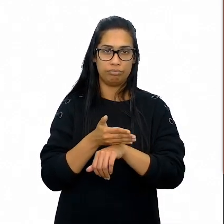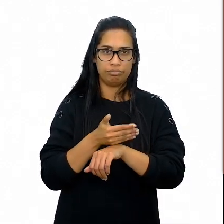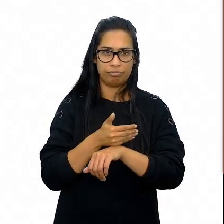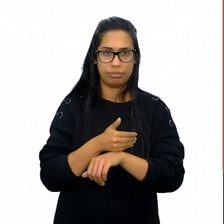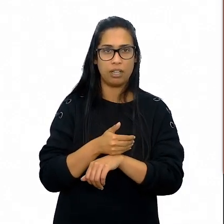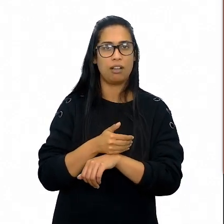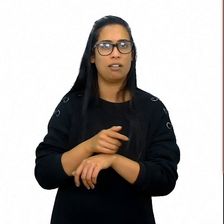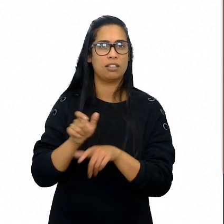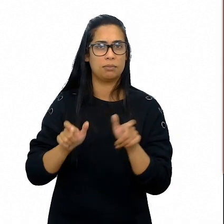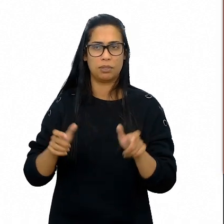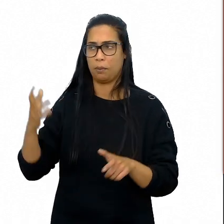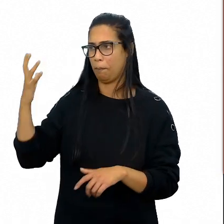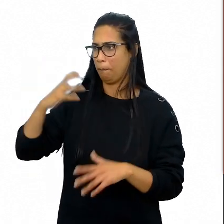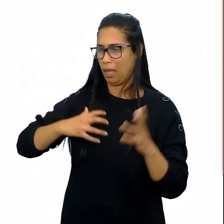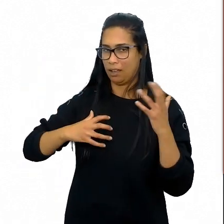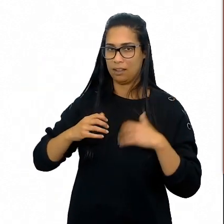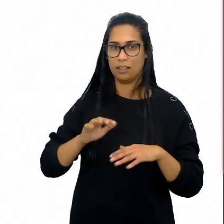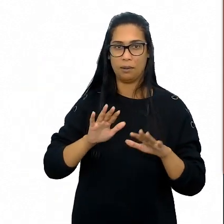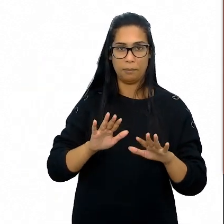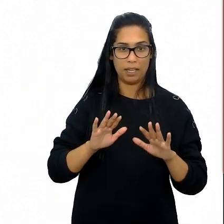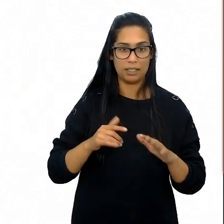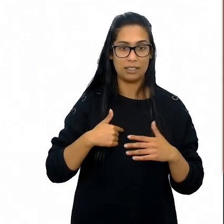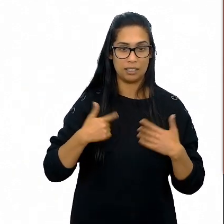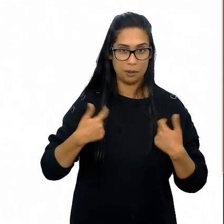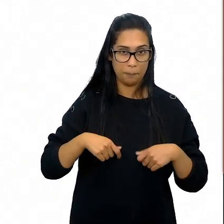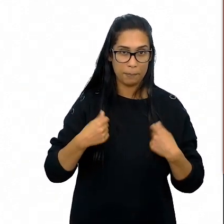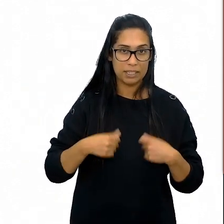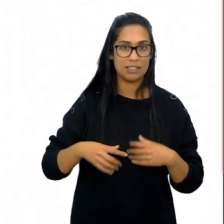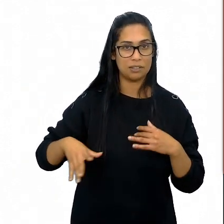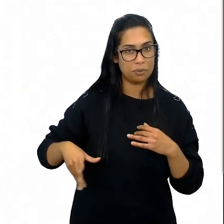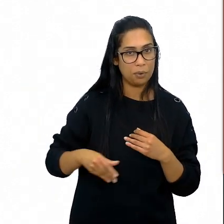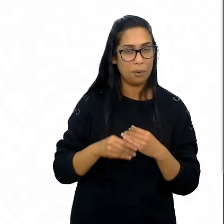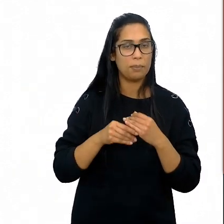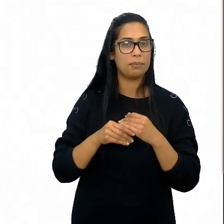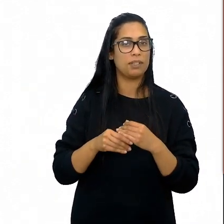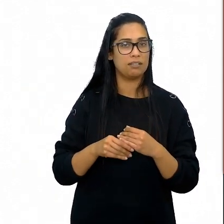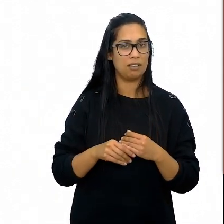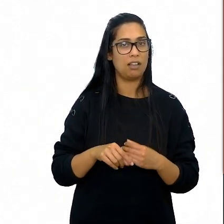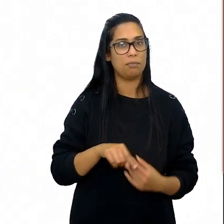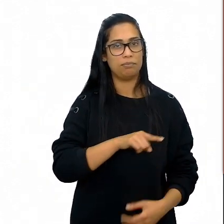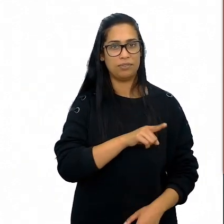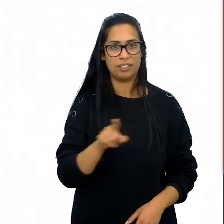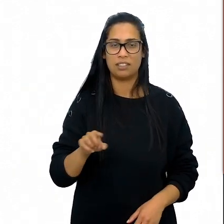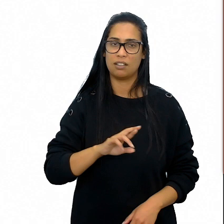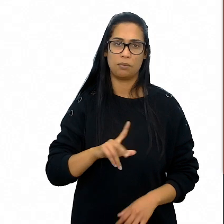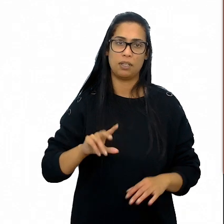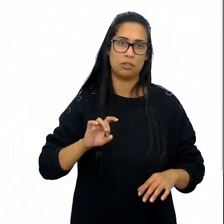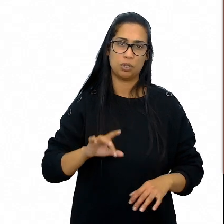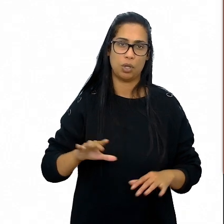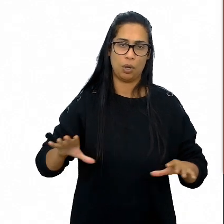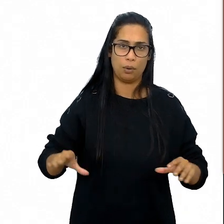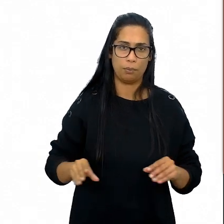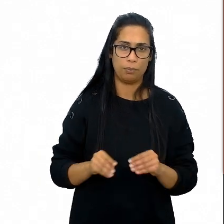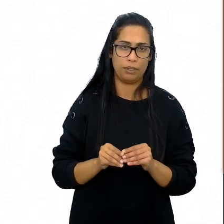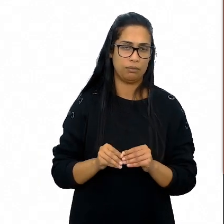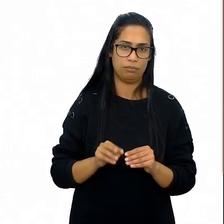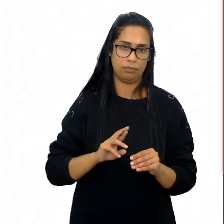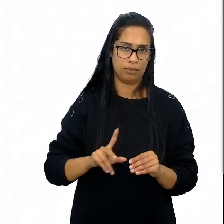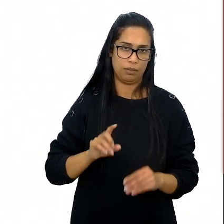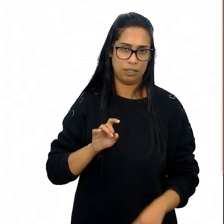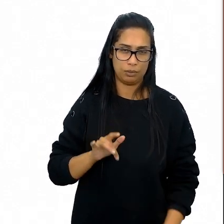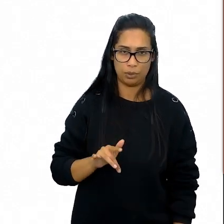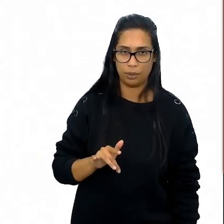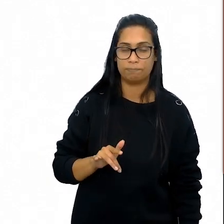bronca mas não tem não tem problema não mas eu não vou deixar escapar eu não vou me furtar de de evidenciar essa riqueza tão grande